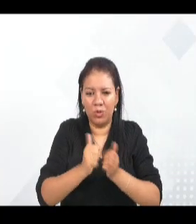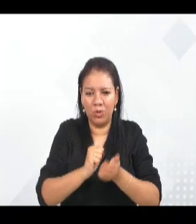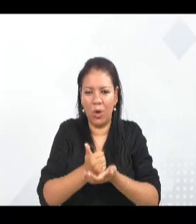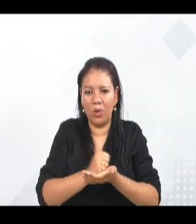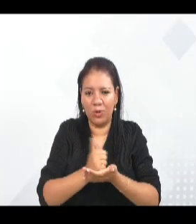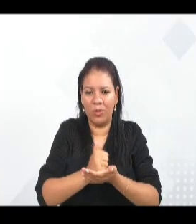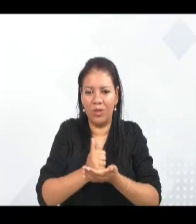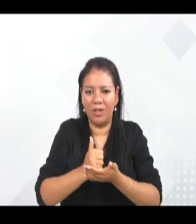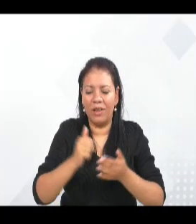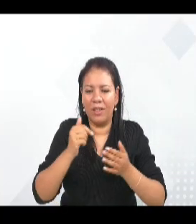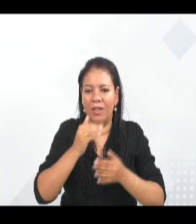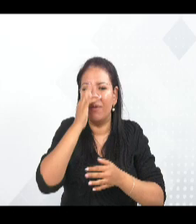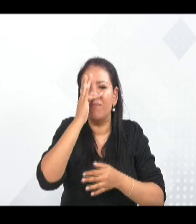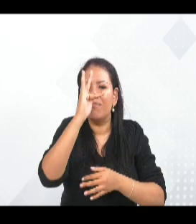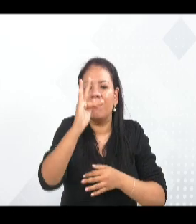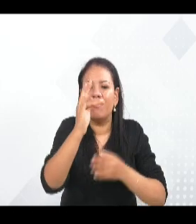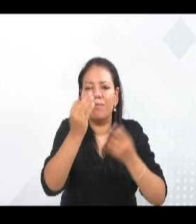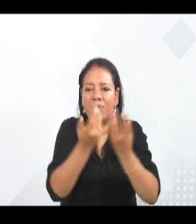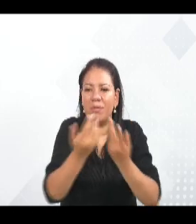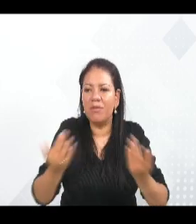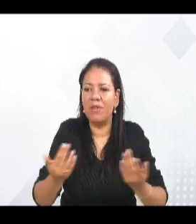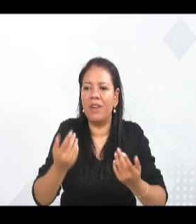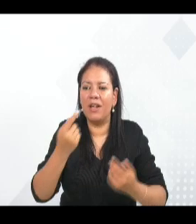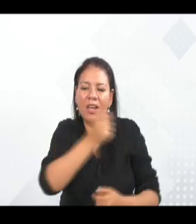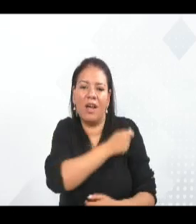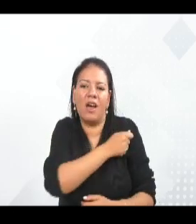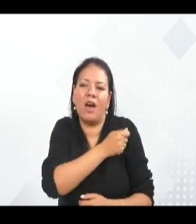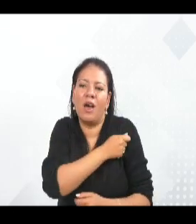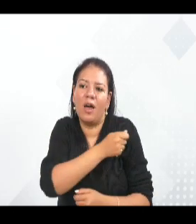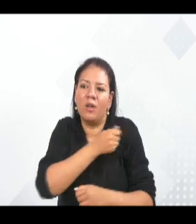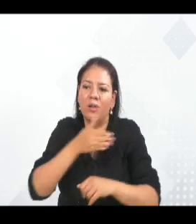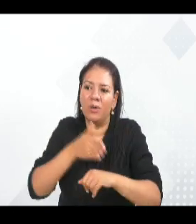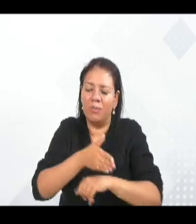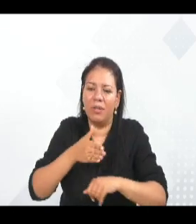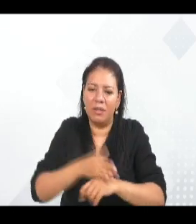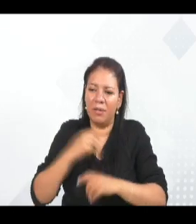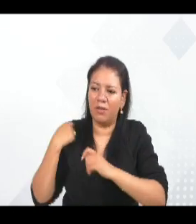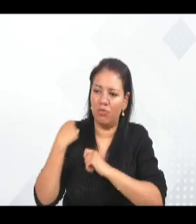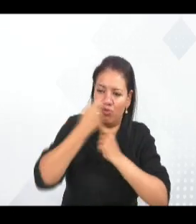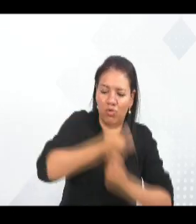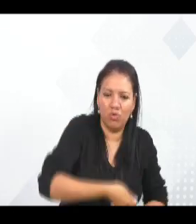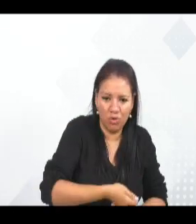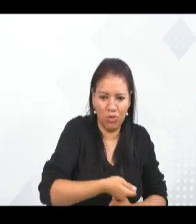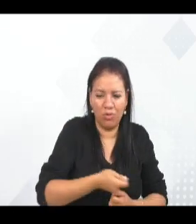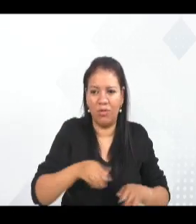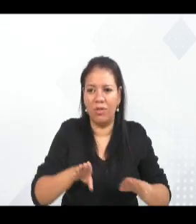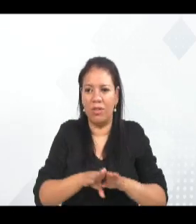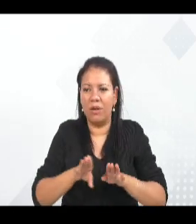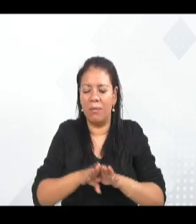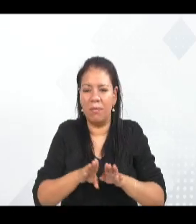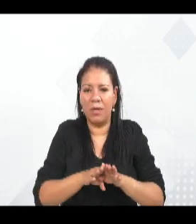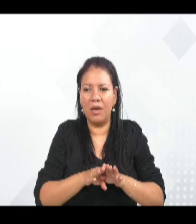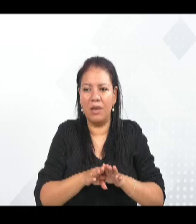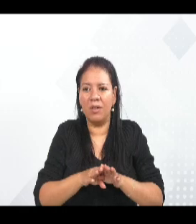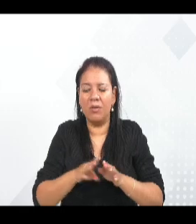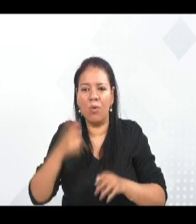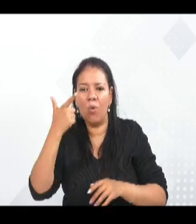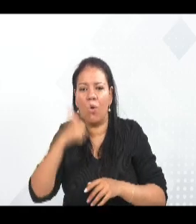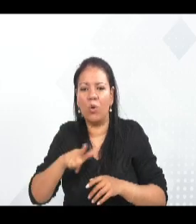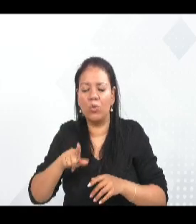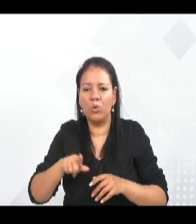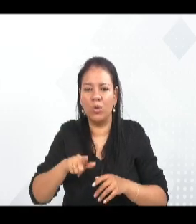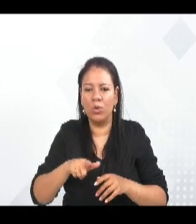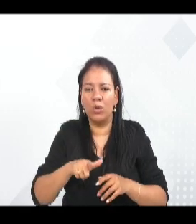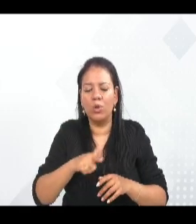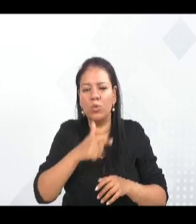tive que o professor Felipe que levou os seus alunos a participar do jiu-jitsu também acompanhei o judô que estava lá do mesmo lado enfim com